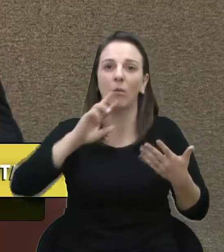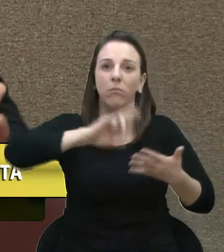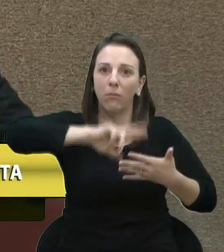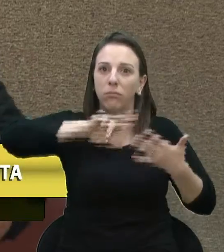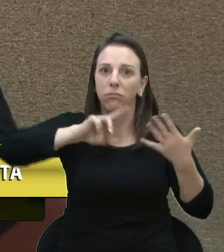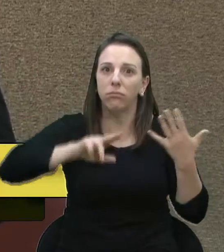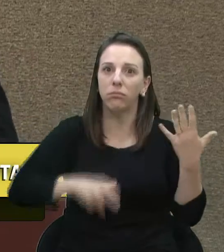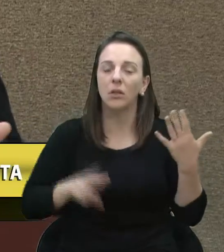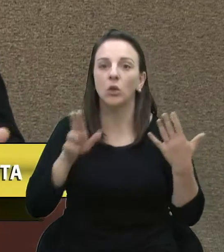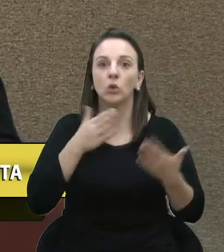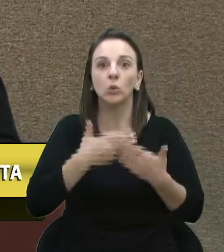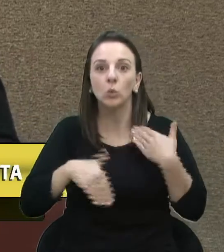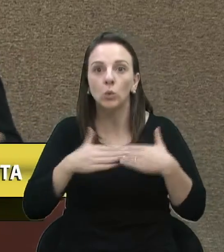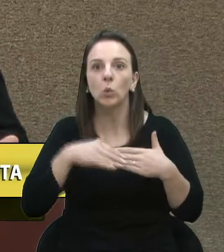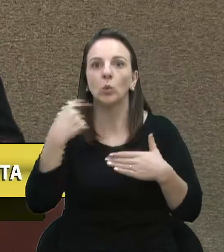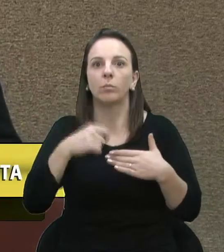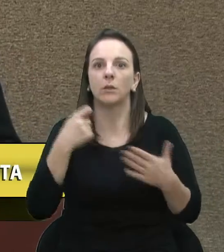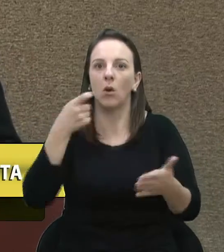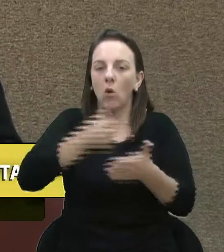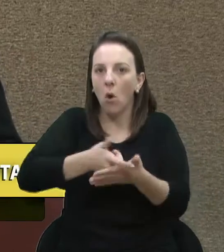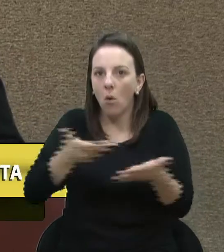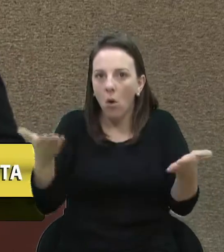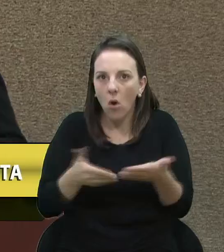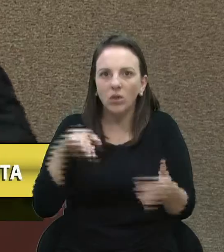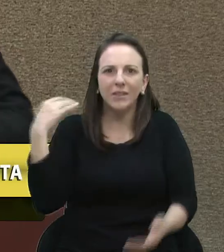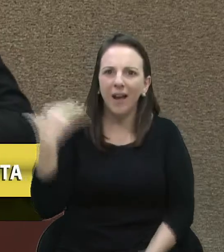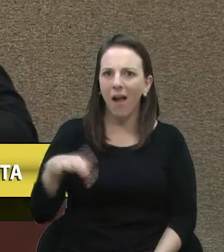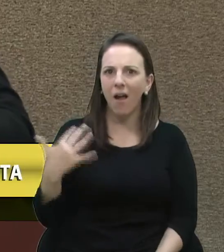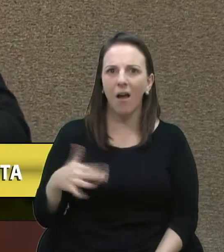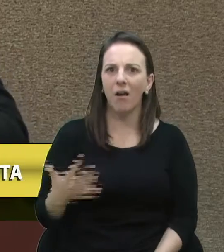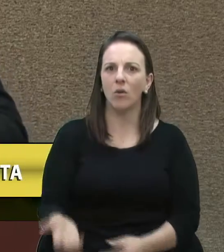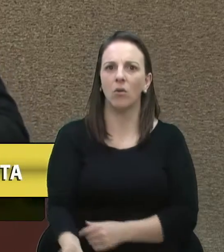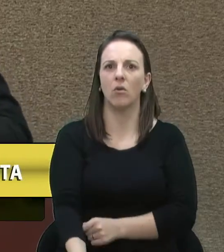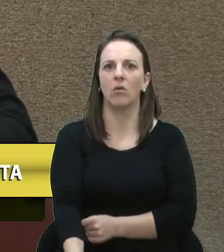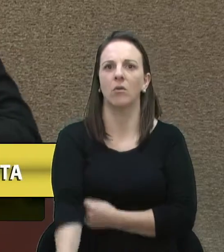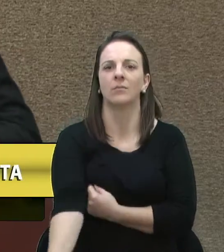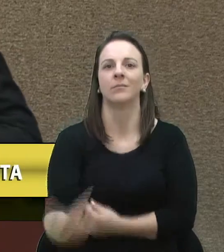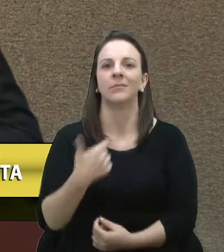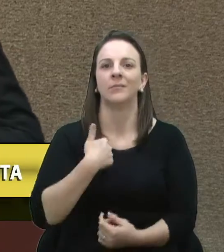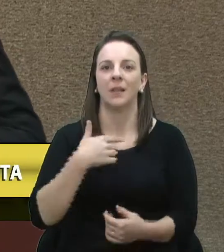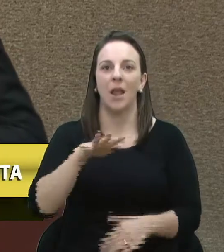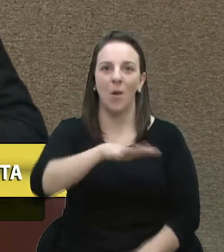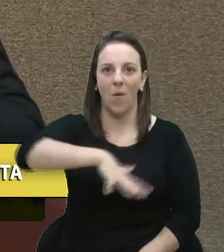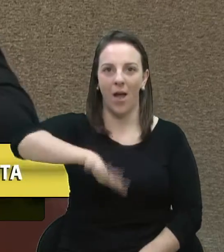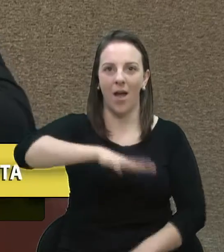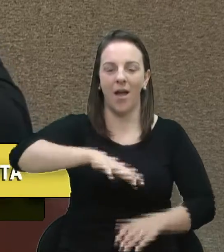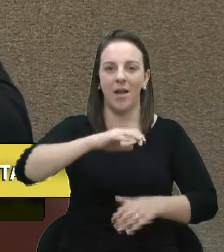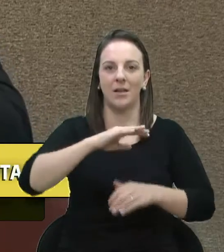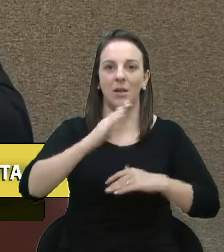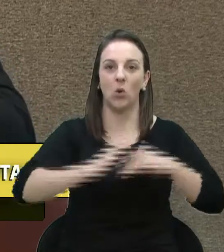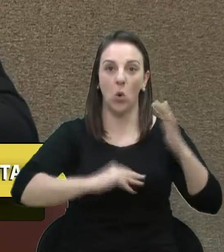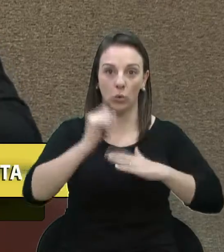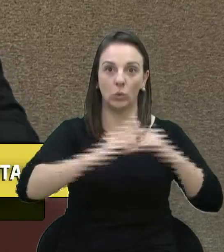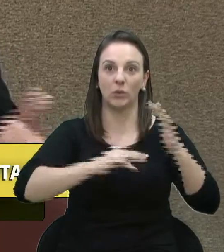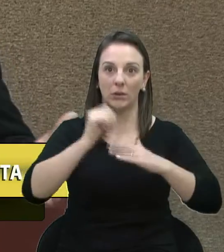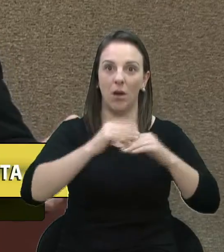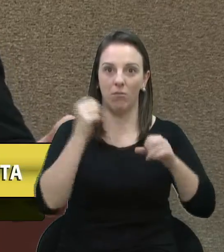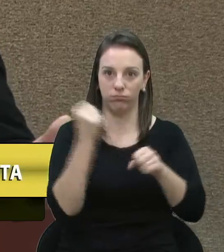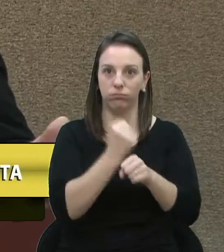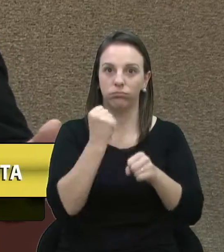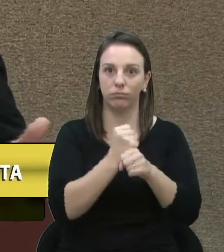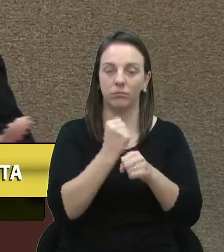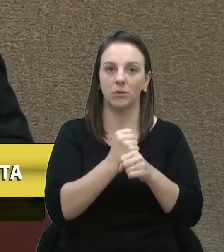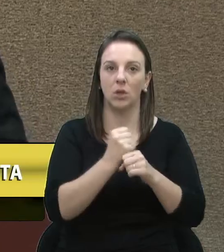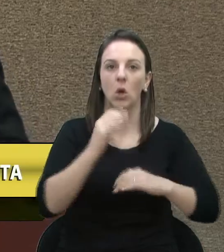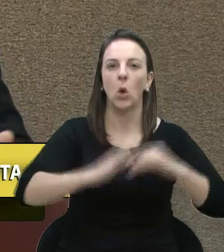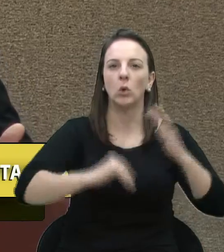que a gente vai comprar hoje é caríssimo, né? Eu que sou da área da construção civil, por exemplo, construí um pavilhão industrial